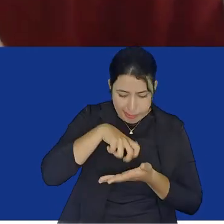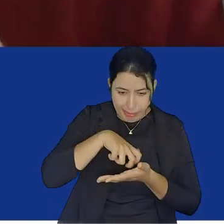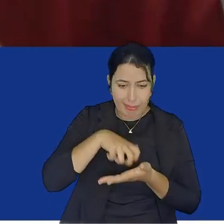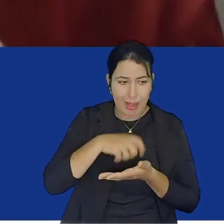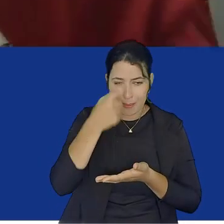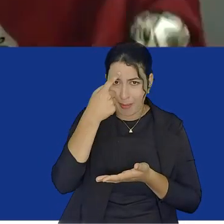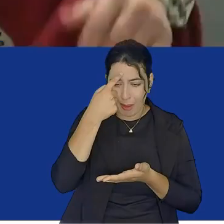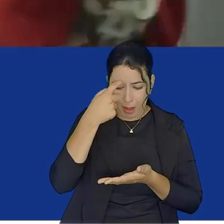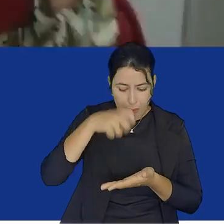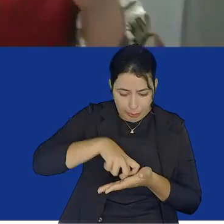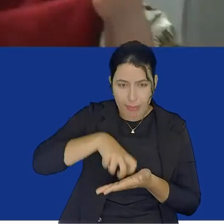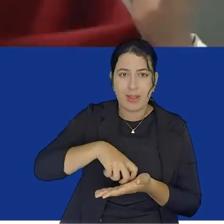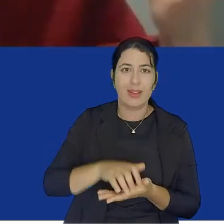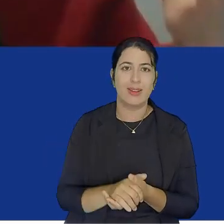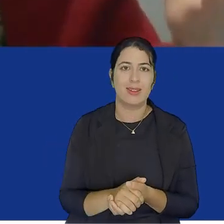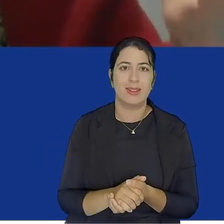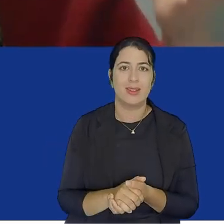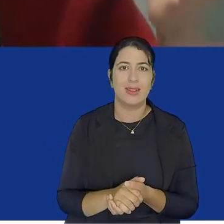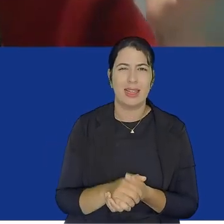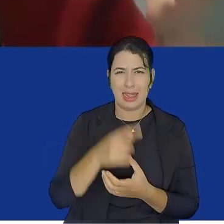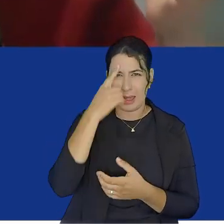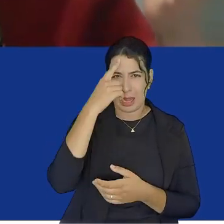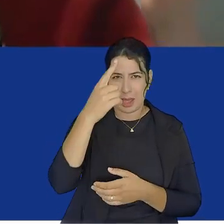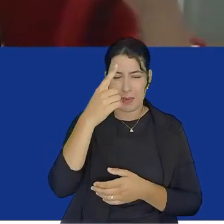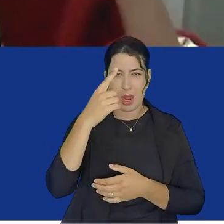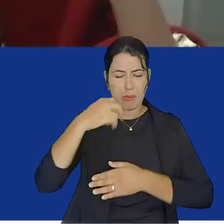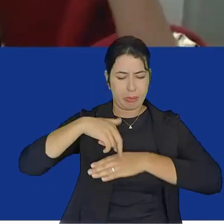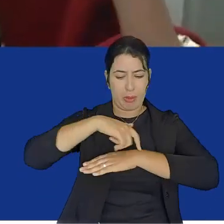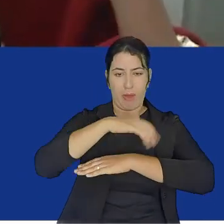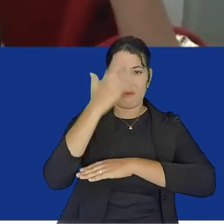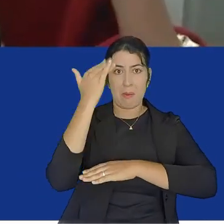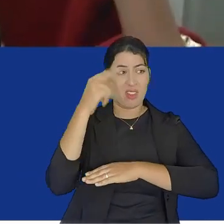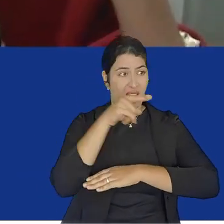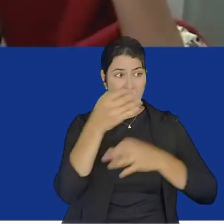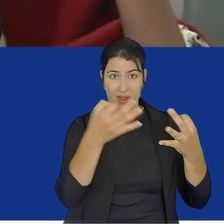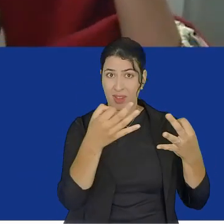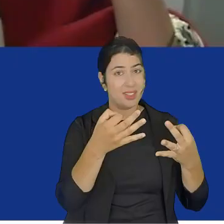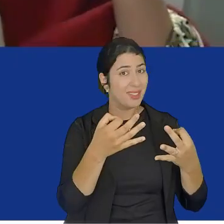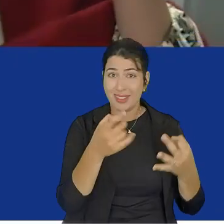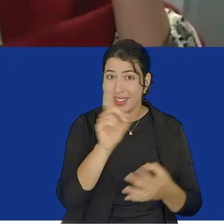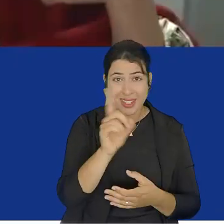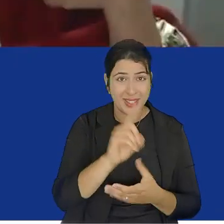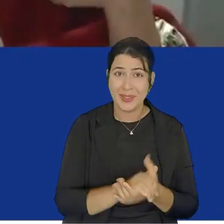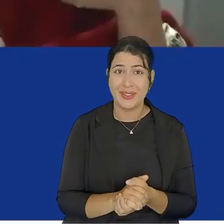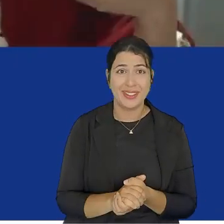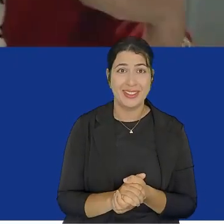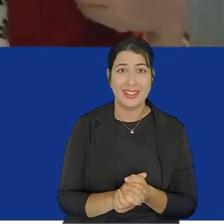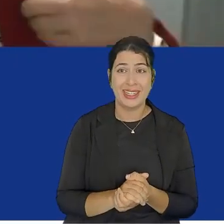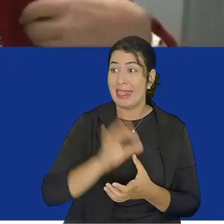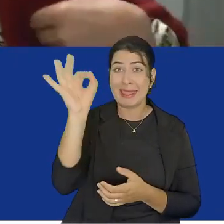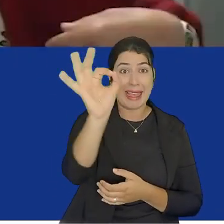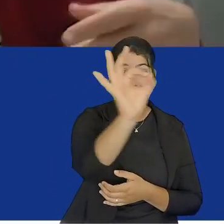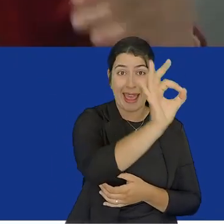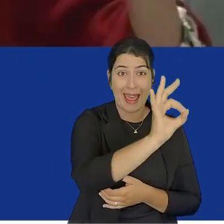nem a Gisele Bündchen. Ninguém é perfeito. E aí, quando eu olho para isso, isso deixa de ter